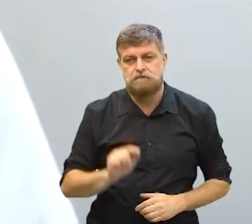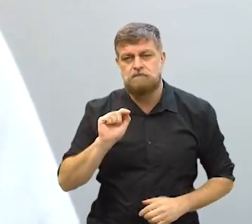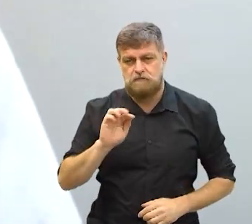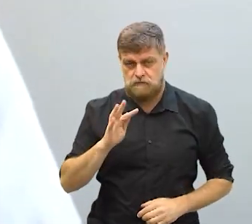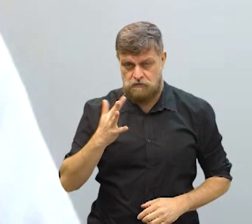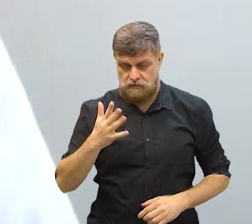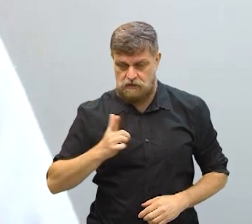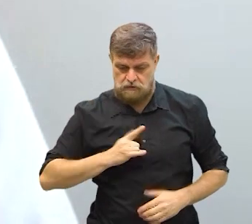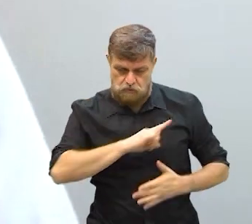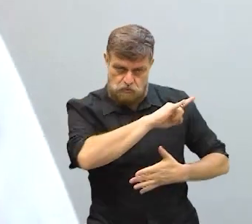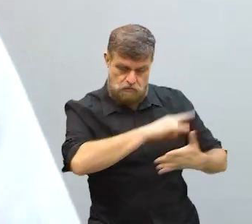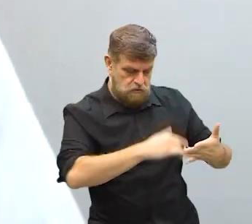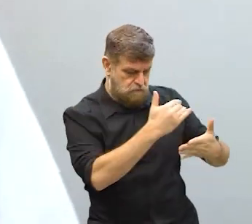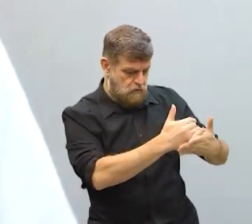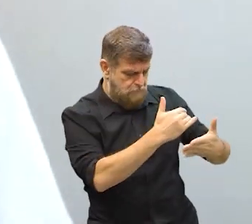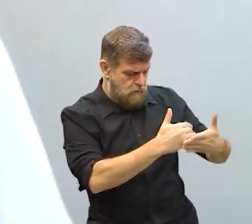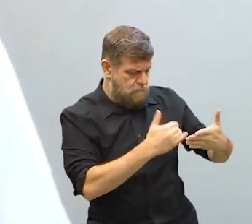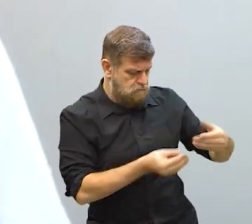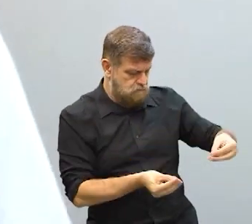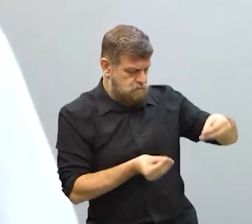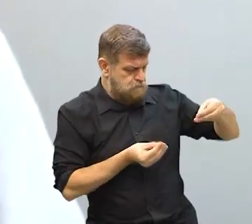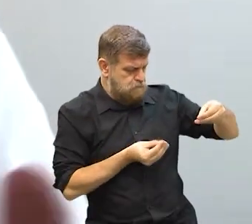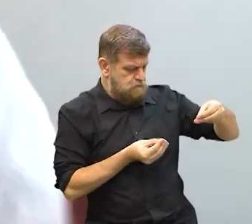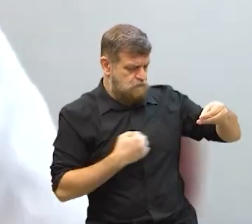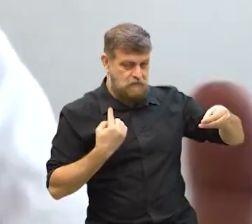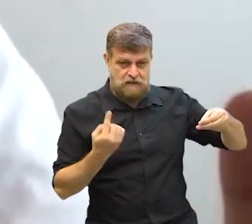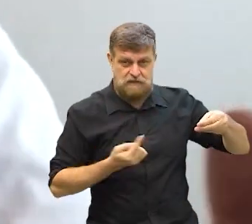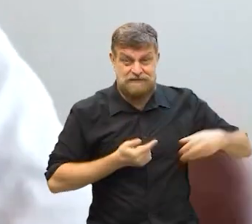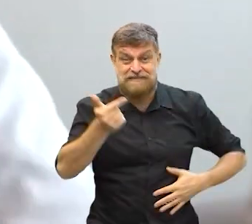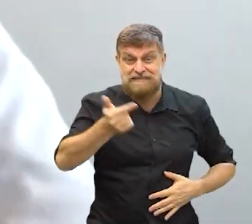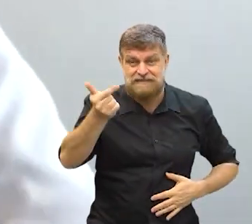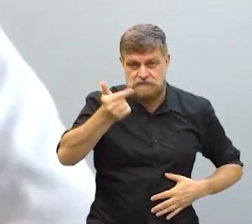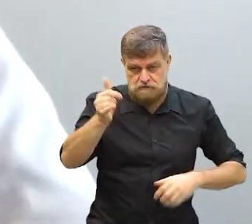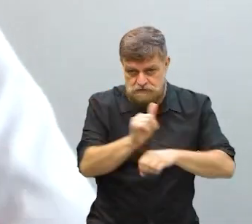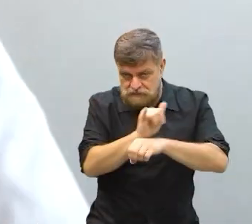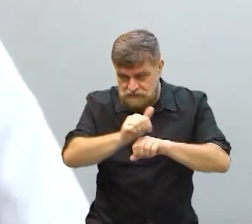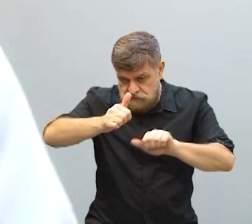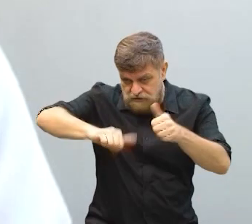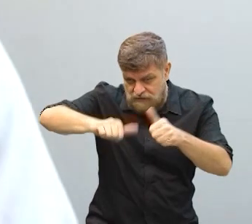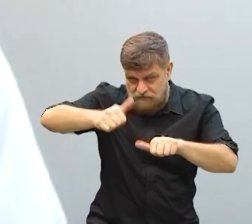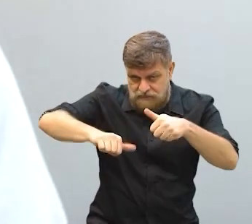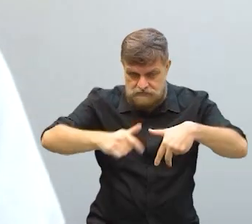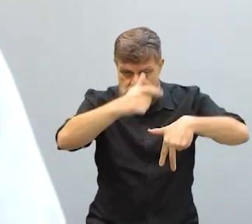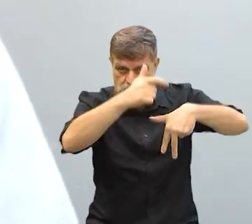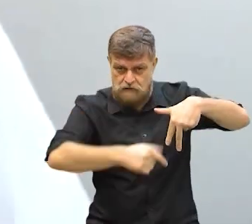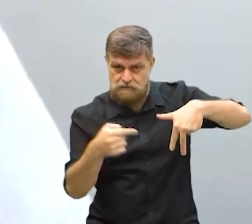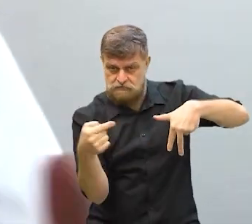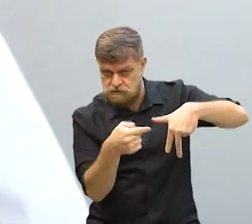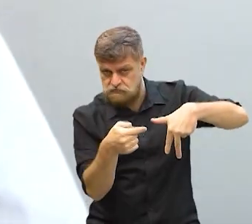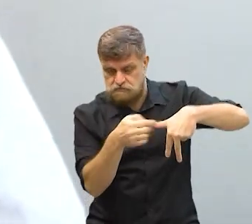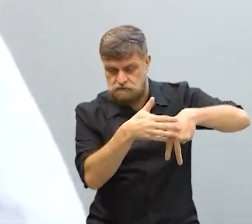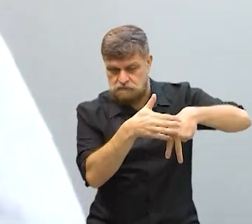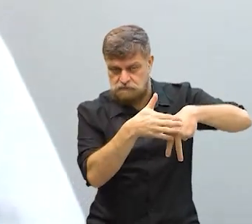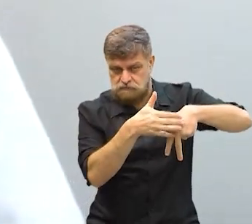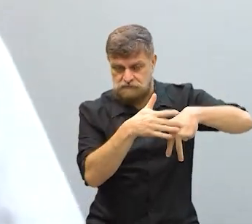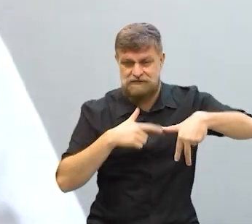que acontece? Eu tenho o laudo que fez o diagnóstico. Nós partimos para um segundo passo agora na avaliação da nossa paciente. Esse